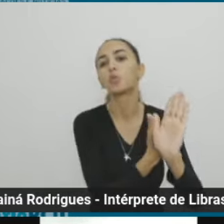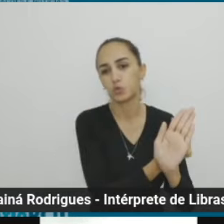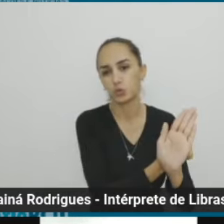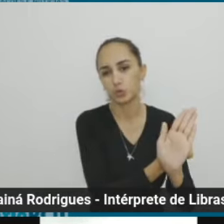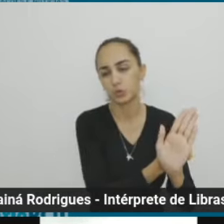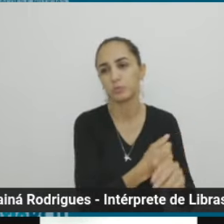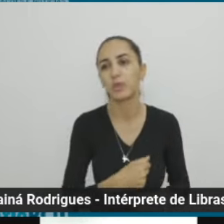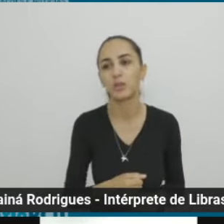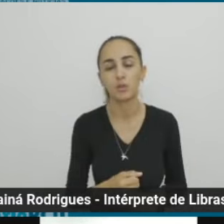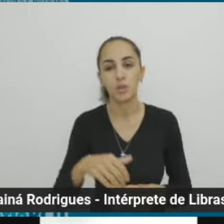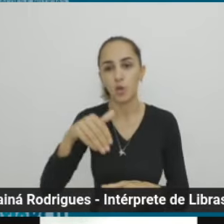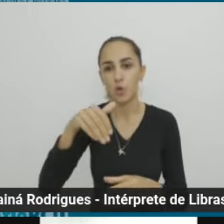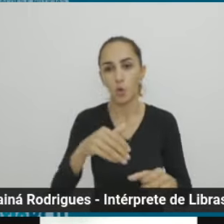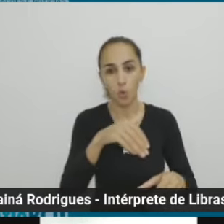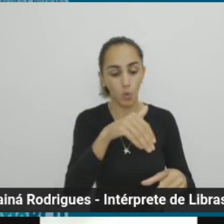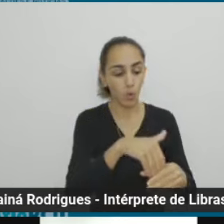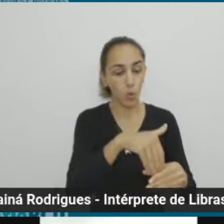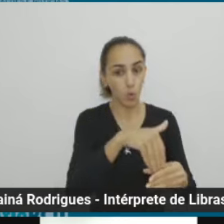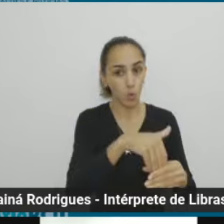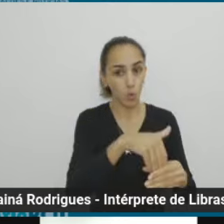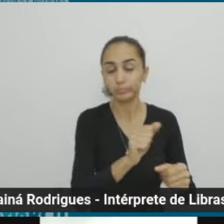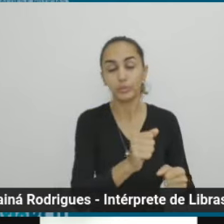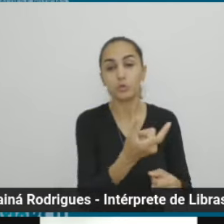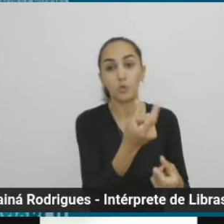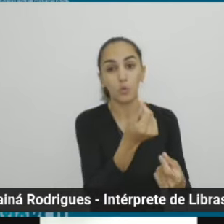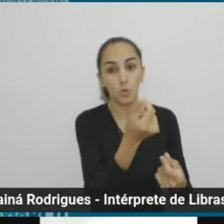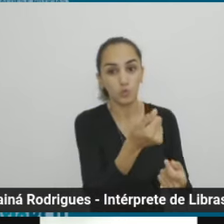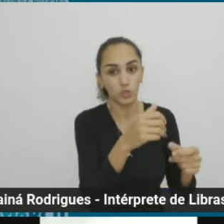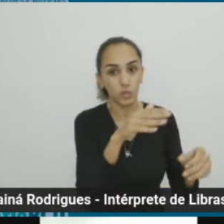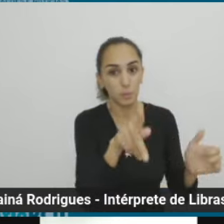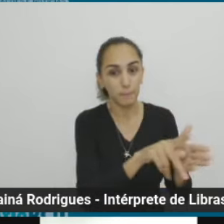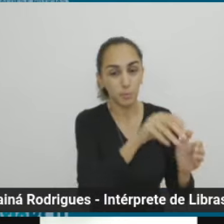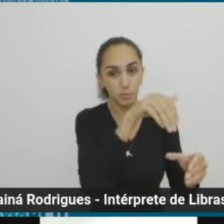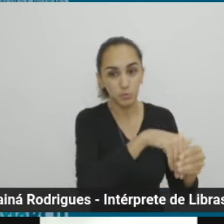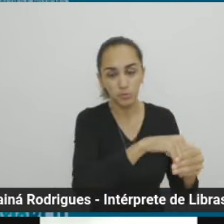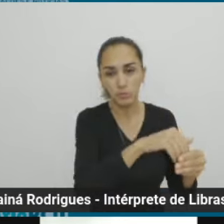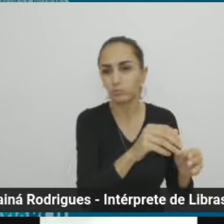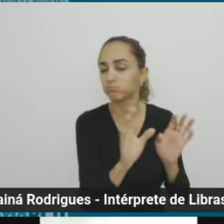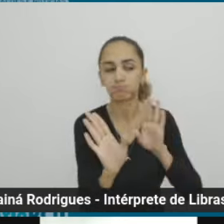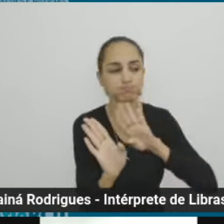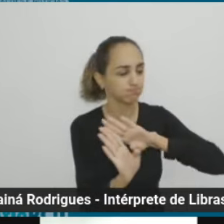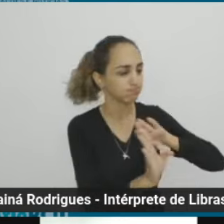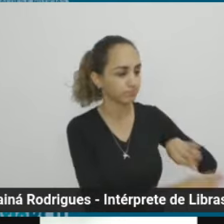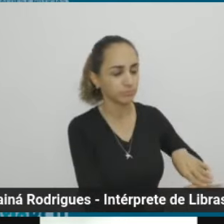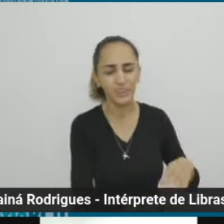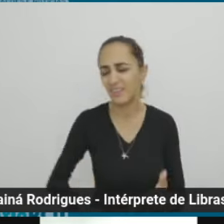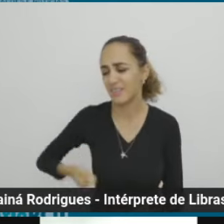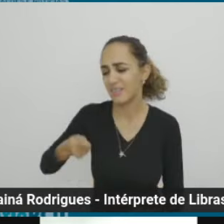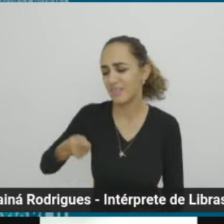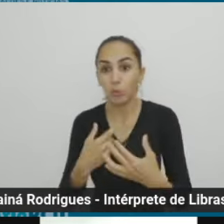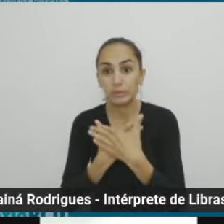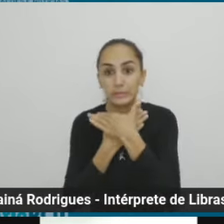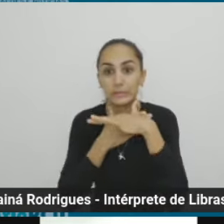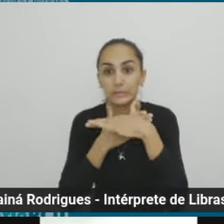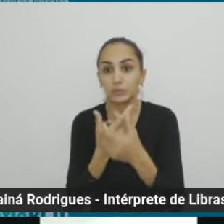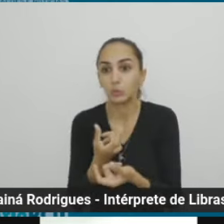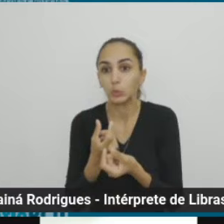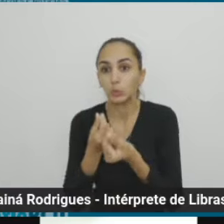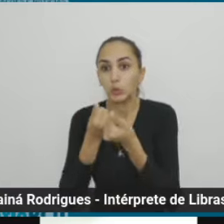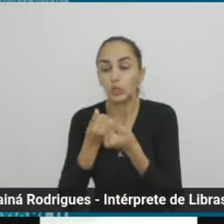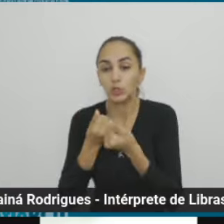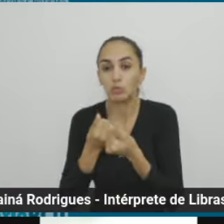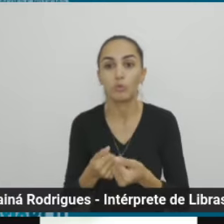do fundo eleitoral da nossa campanha. Então, é na raça, é na vontade, é de transformar Manaus. E,